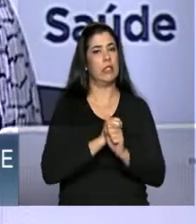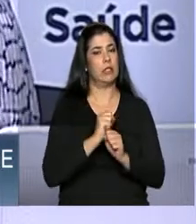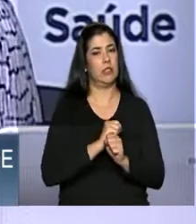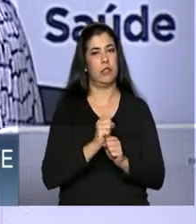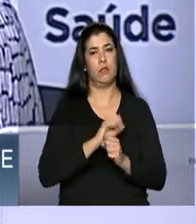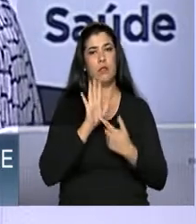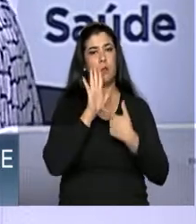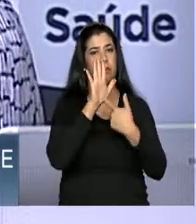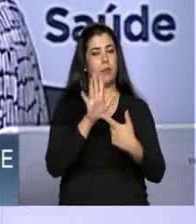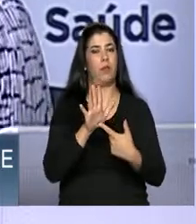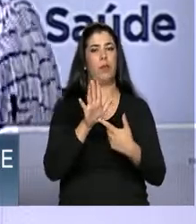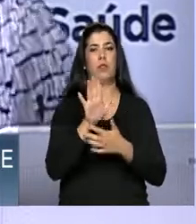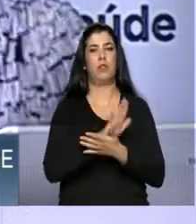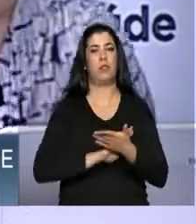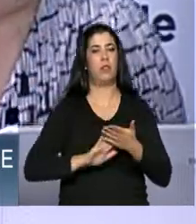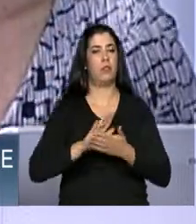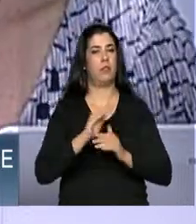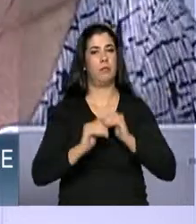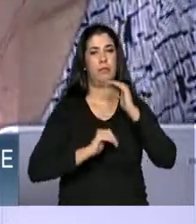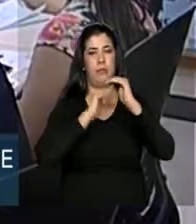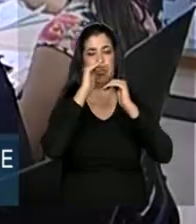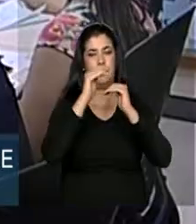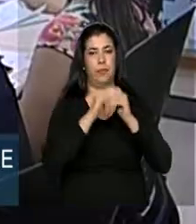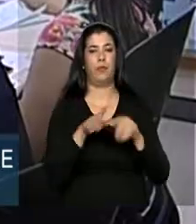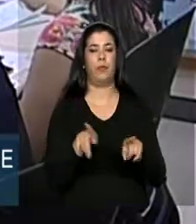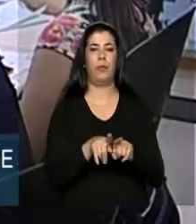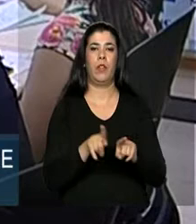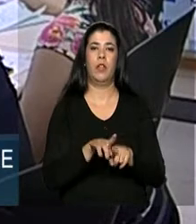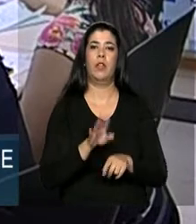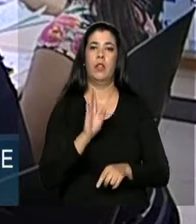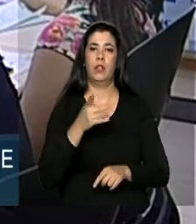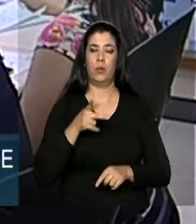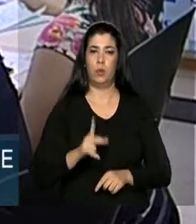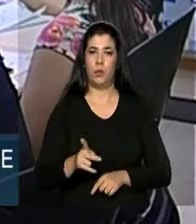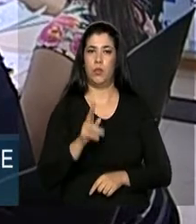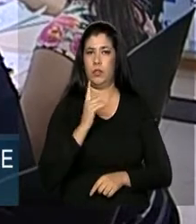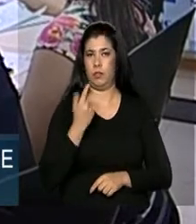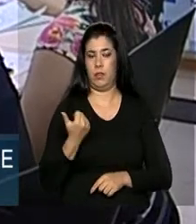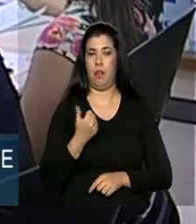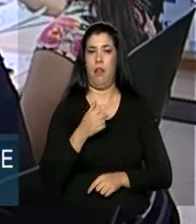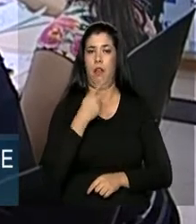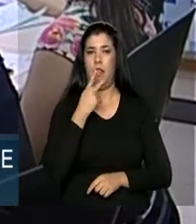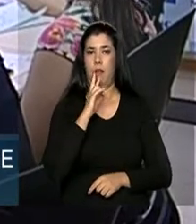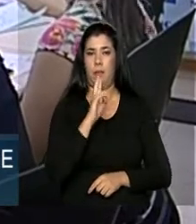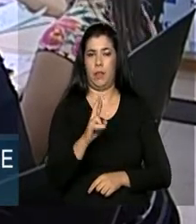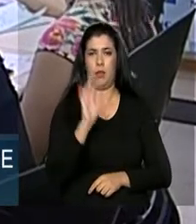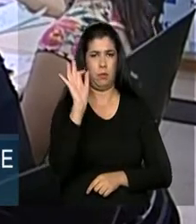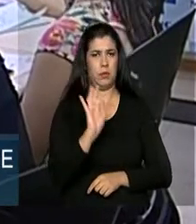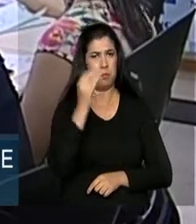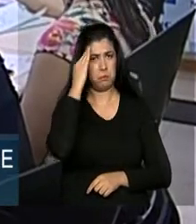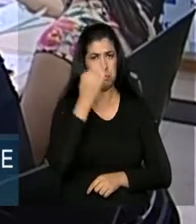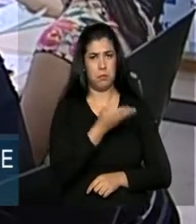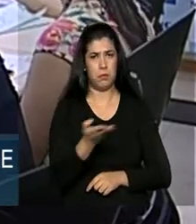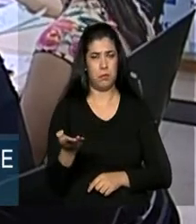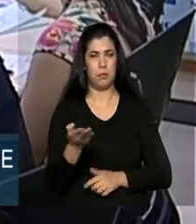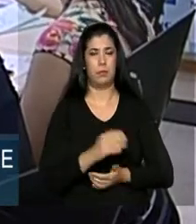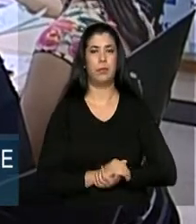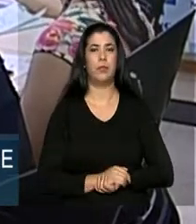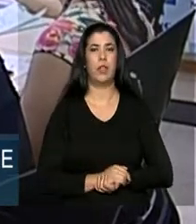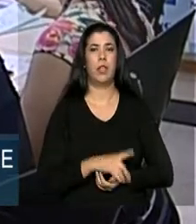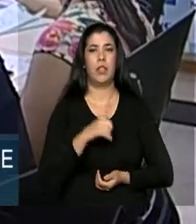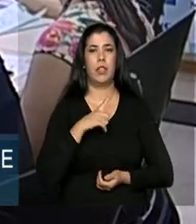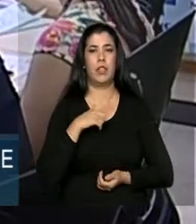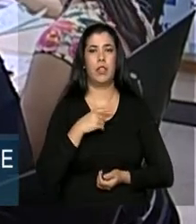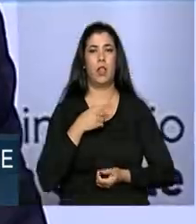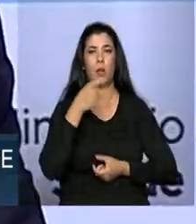sem apresentar crescimento. Só acrescentar um negócio, André. Eu acho que a questão estatística ficou clara para vocês, né? Tem aqueles